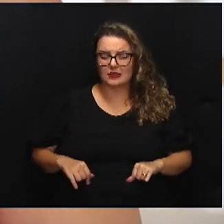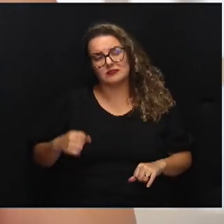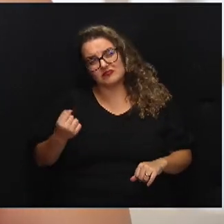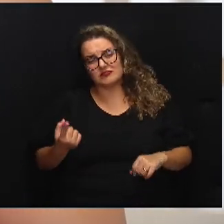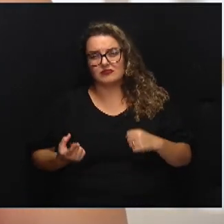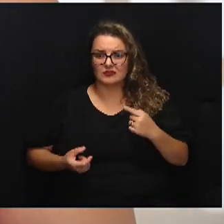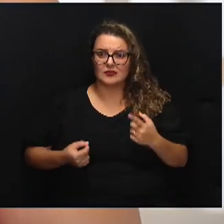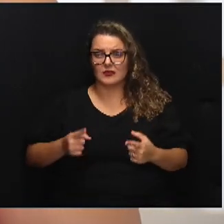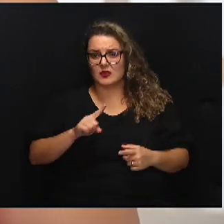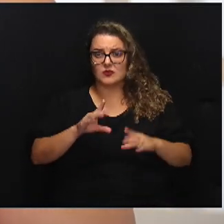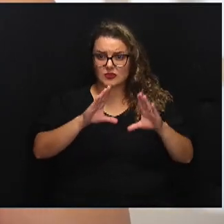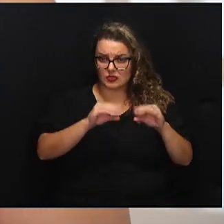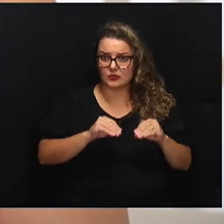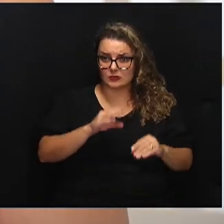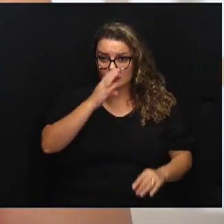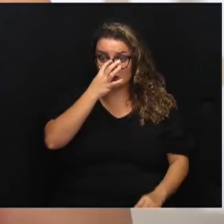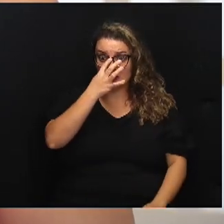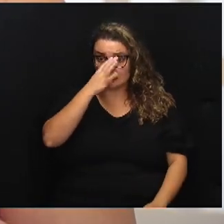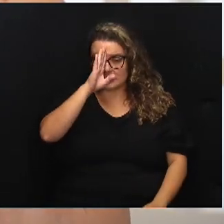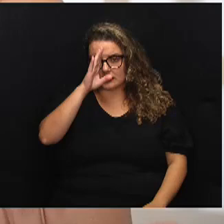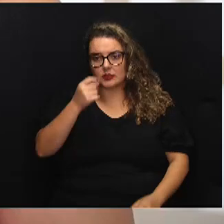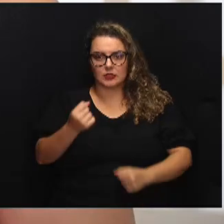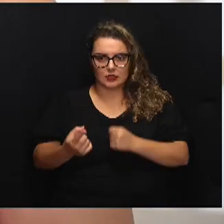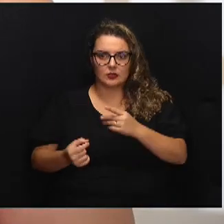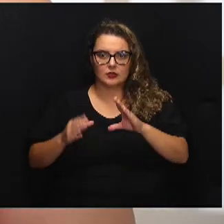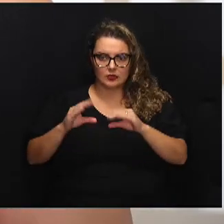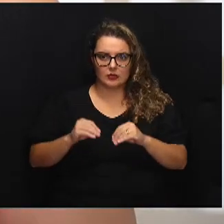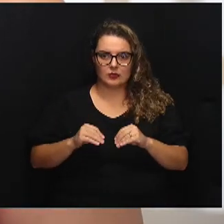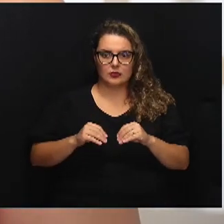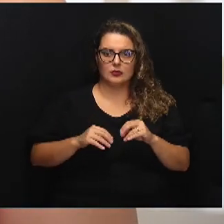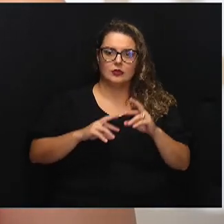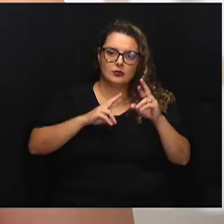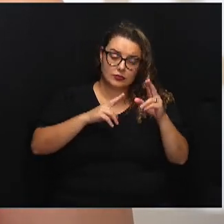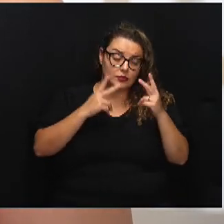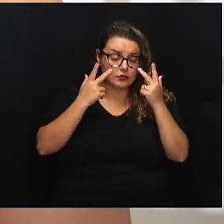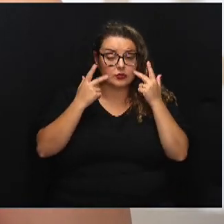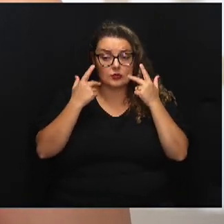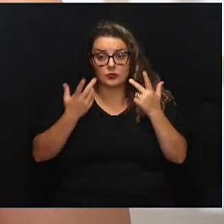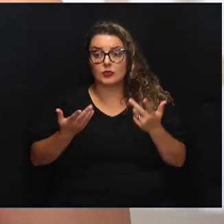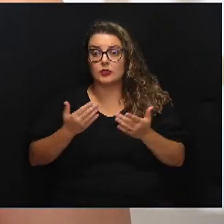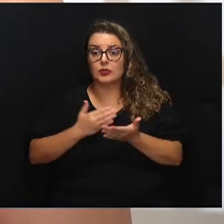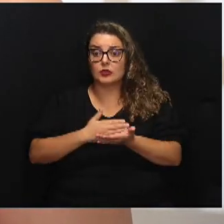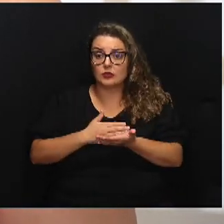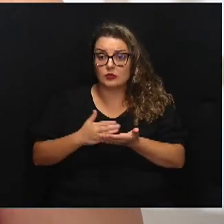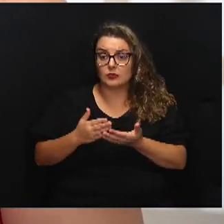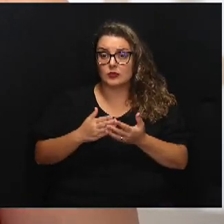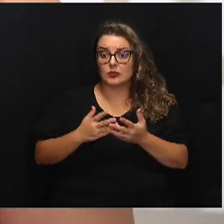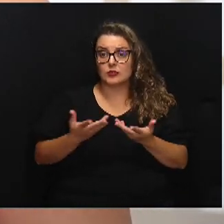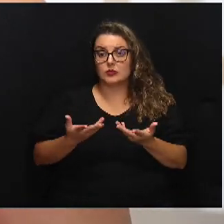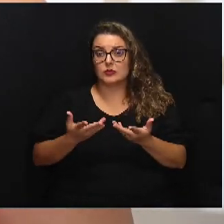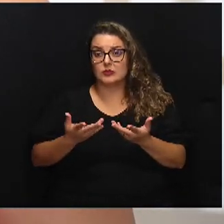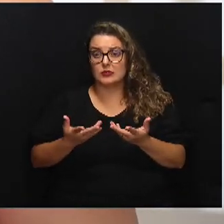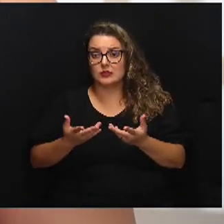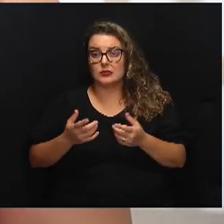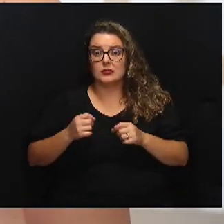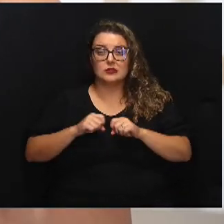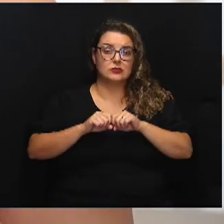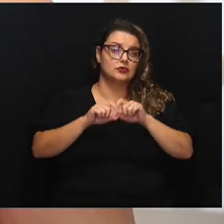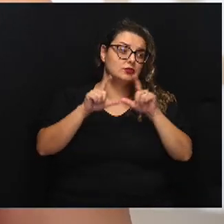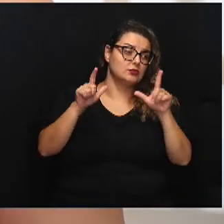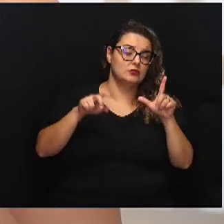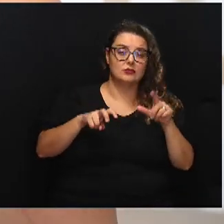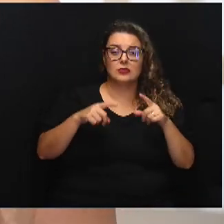não só de noite, mas principalmente em algumas noites que ele tinha o sono normal, né? E passou a ter essa coisa de acordar e